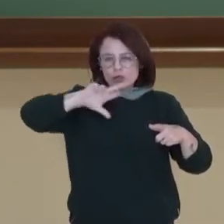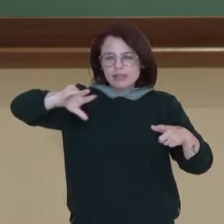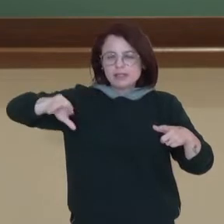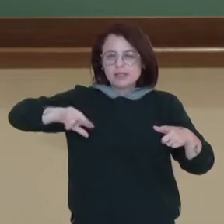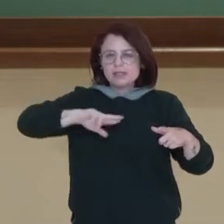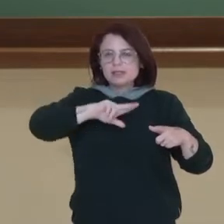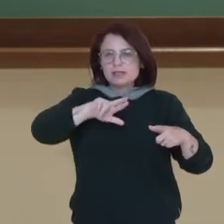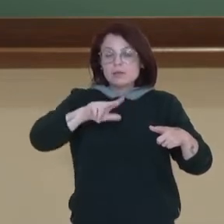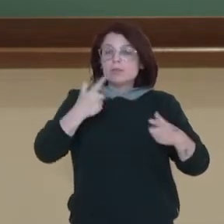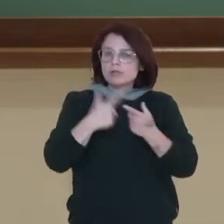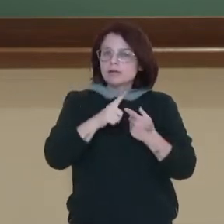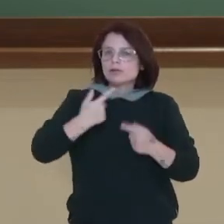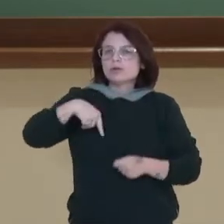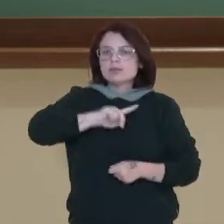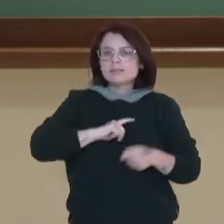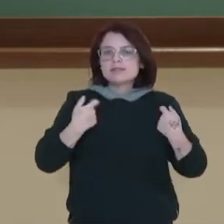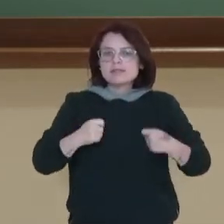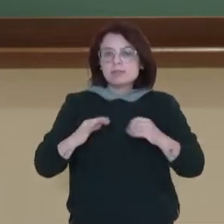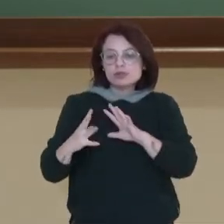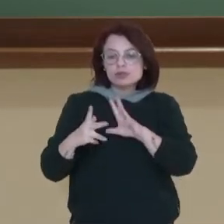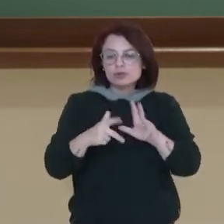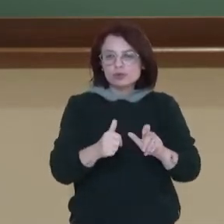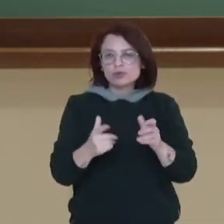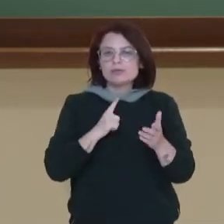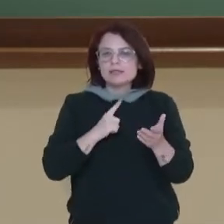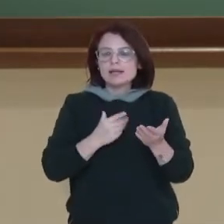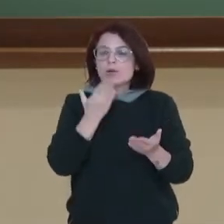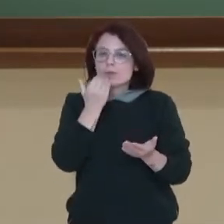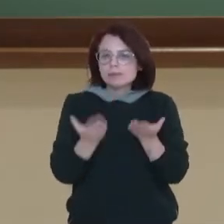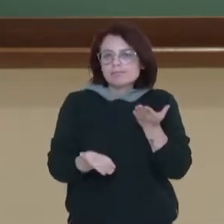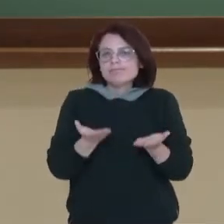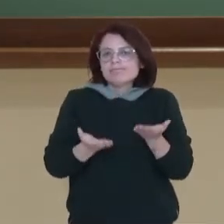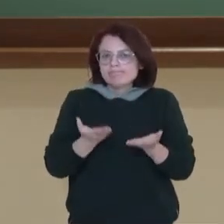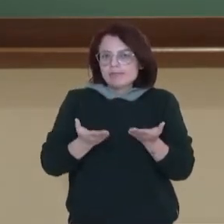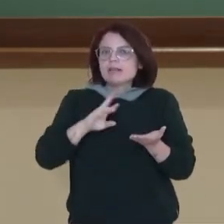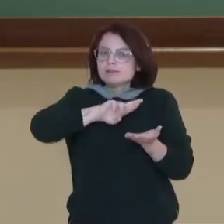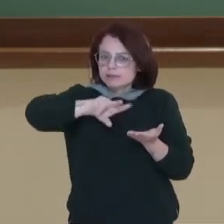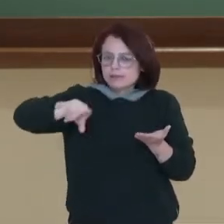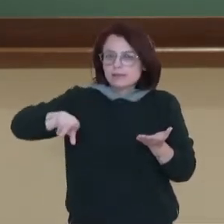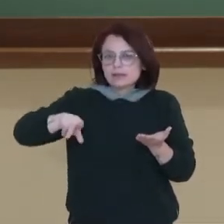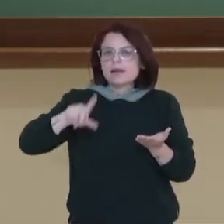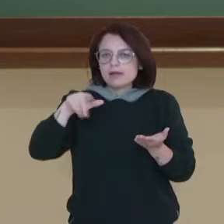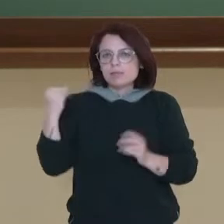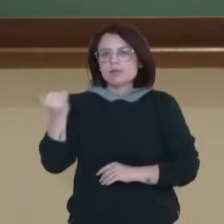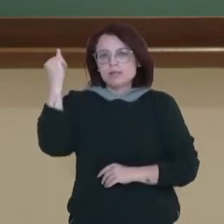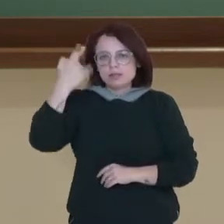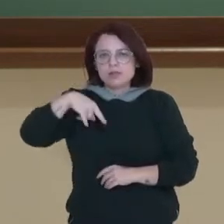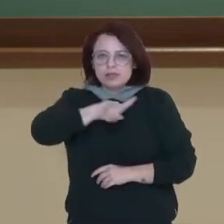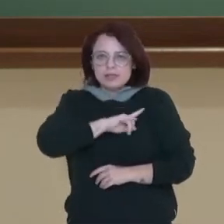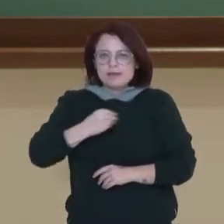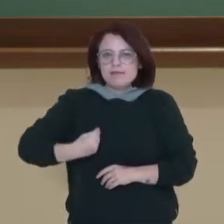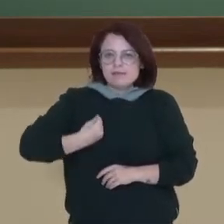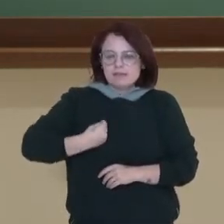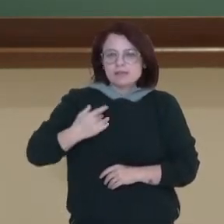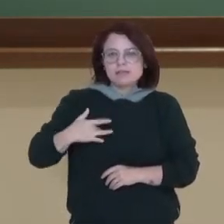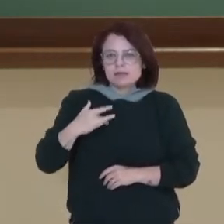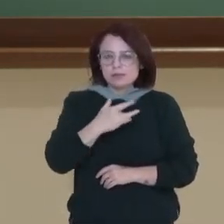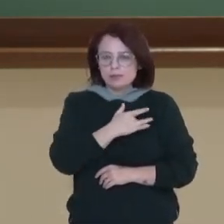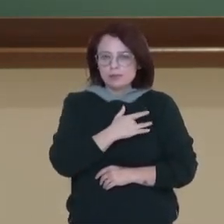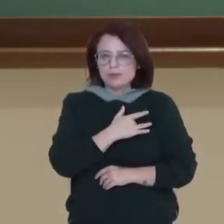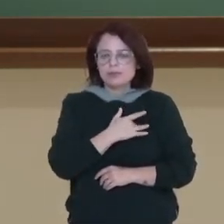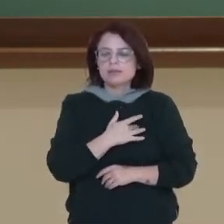Sais minerais. Então, uma alimentação balanceada e variada é essencial para que a gente possa ter os